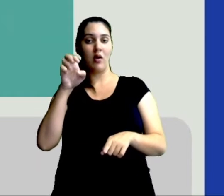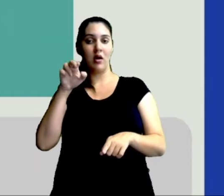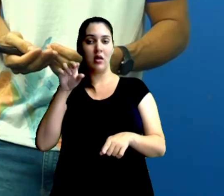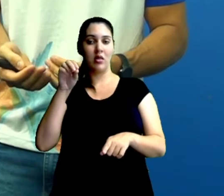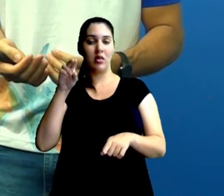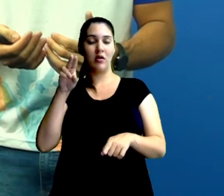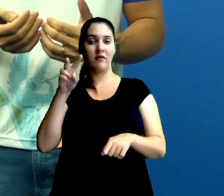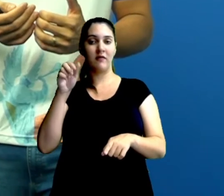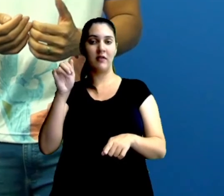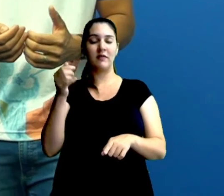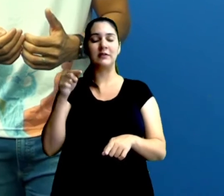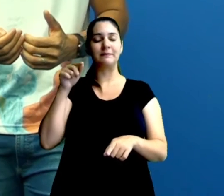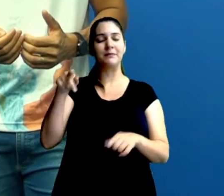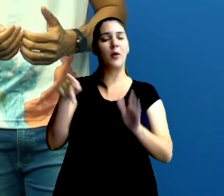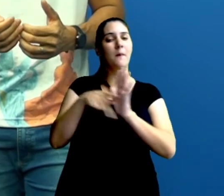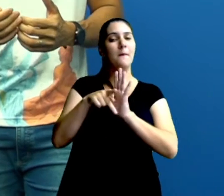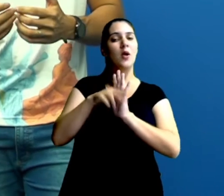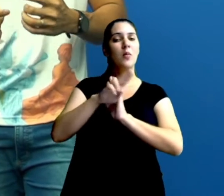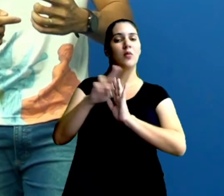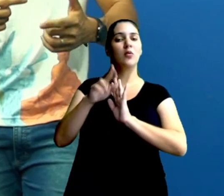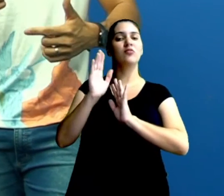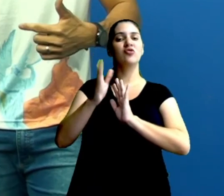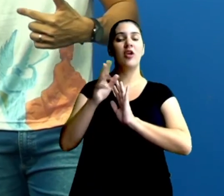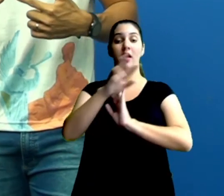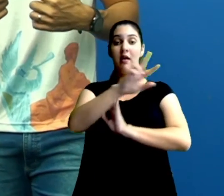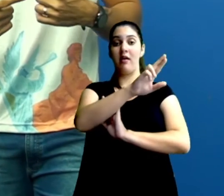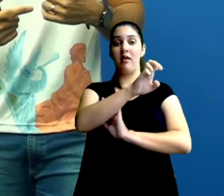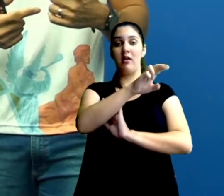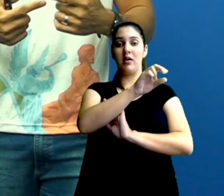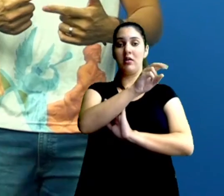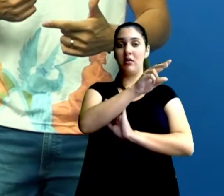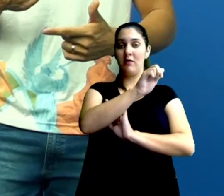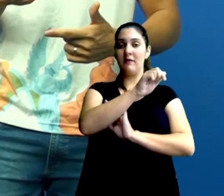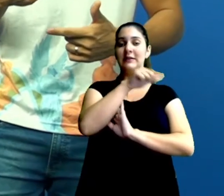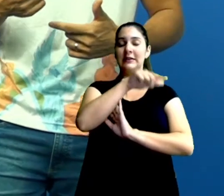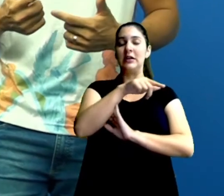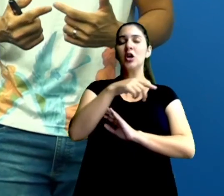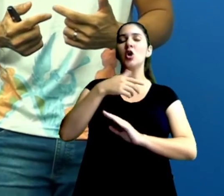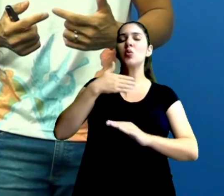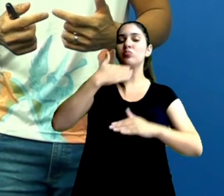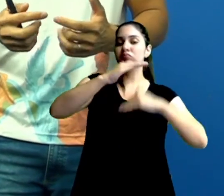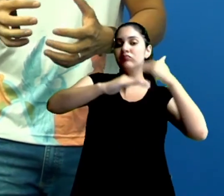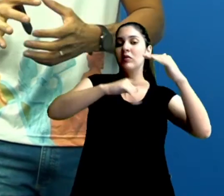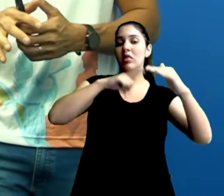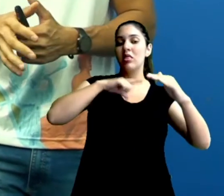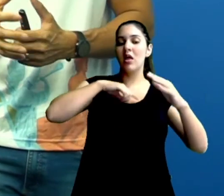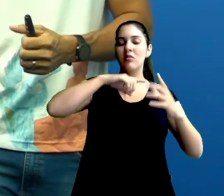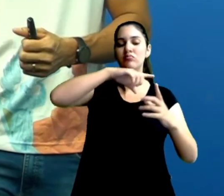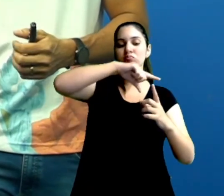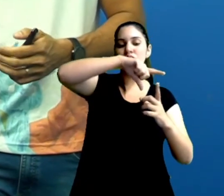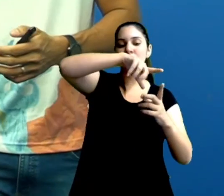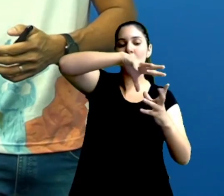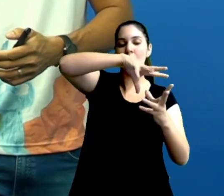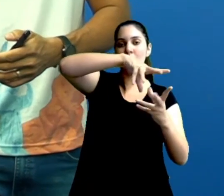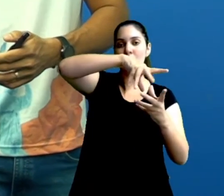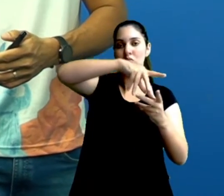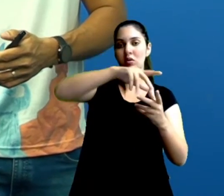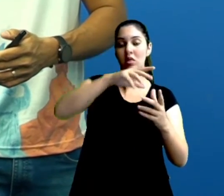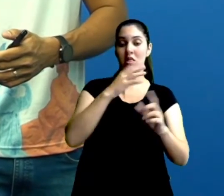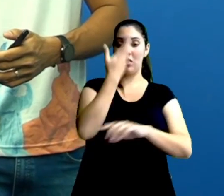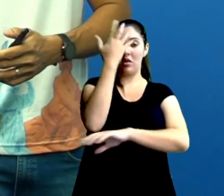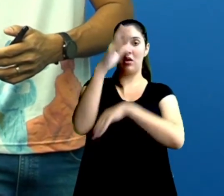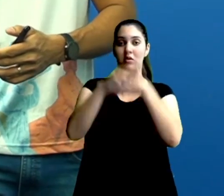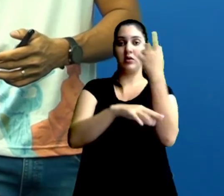nome sugere, as renováveis são aquelas que se renovam. Ela tem um ciclo na natureza. Eu utilizo aquela fonte